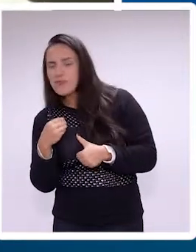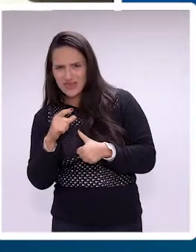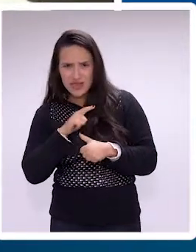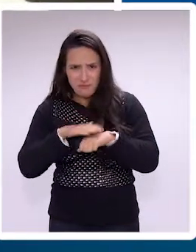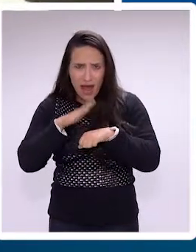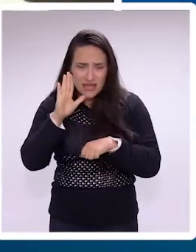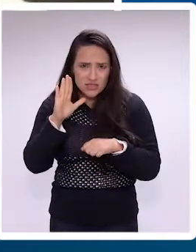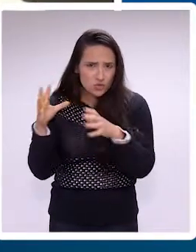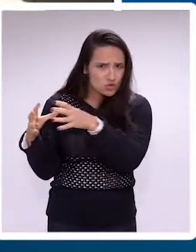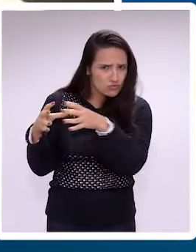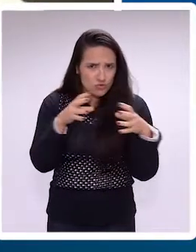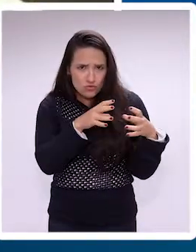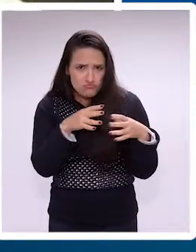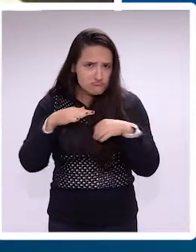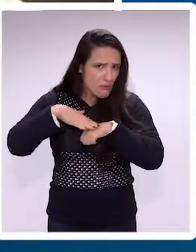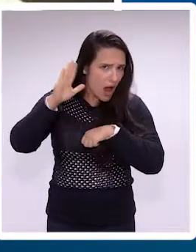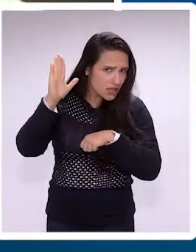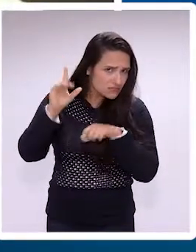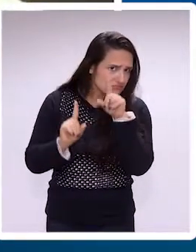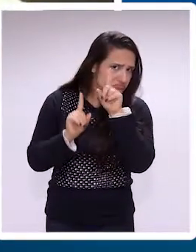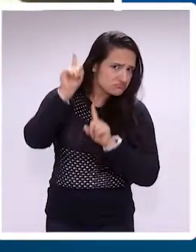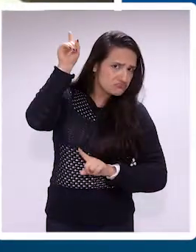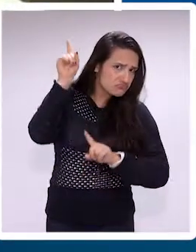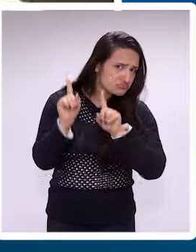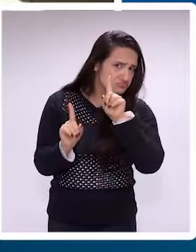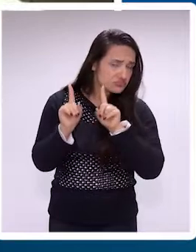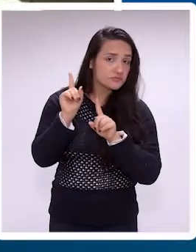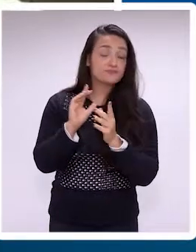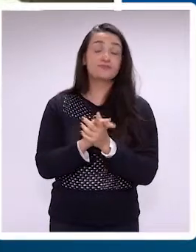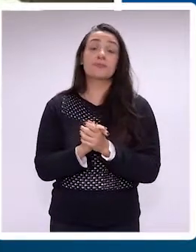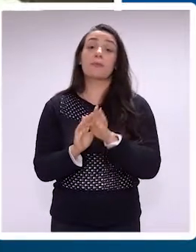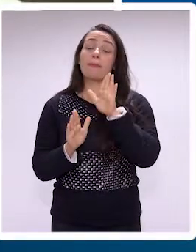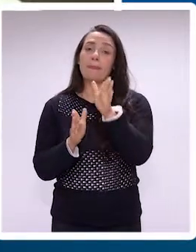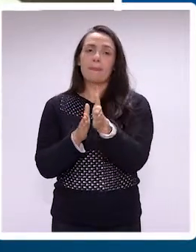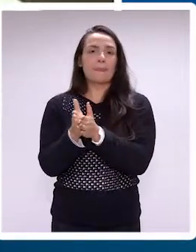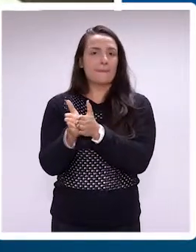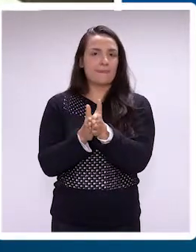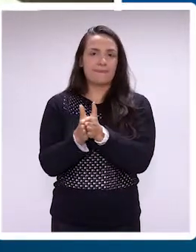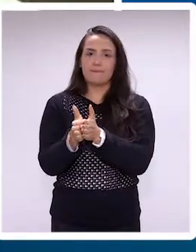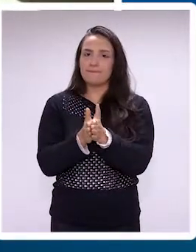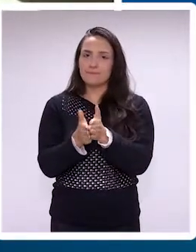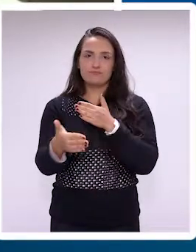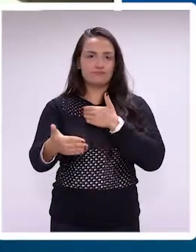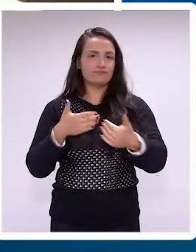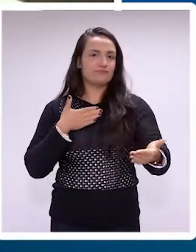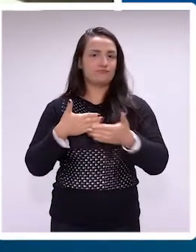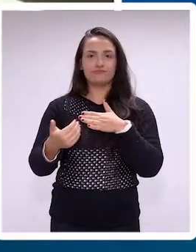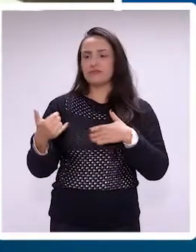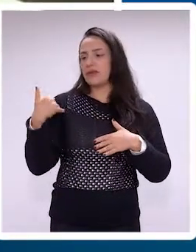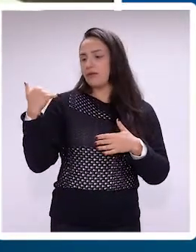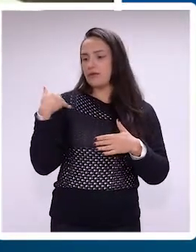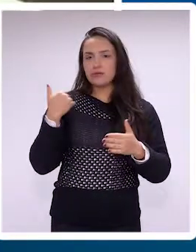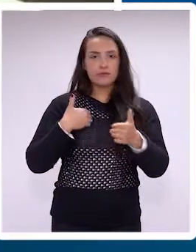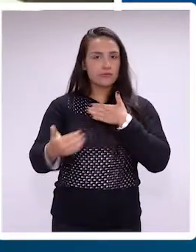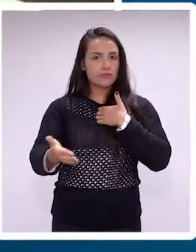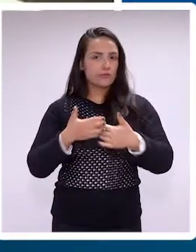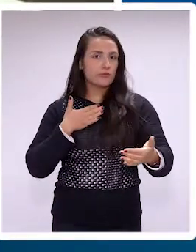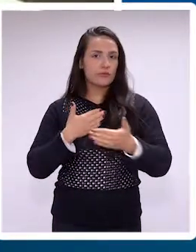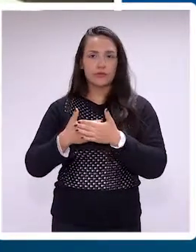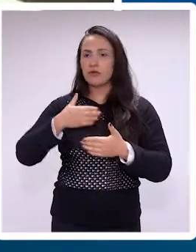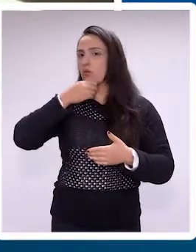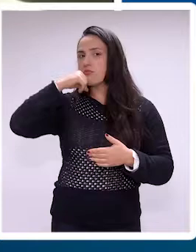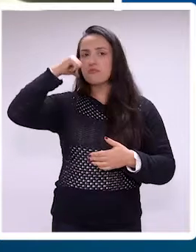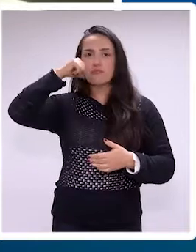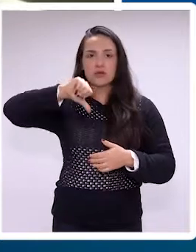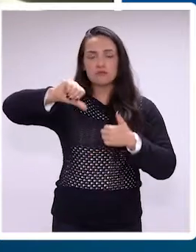da ansiedade? Os transtornos da ansiedade, eles estão presentes em qualquer faixa etária,